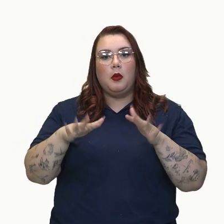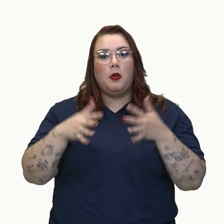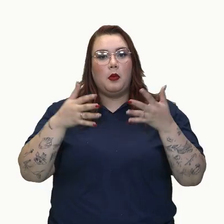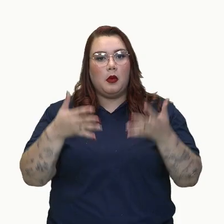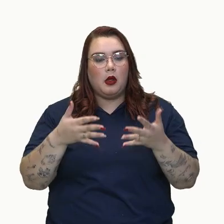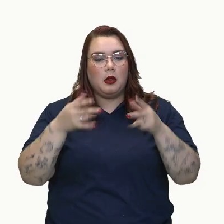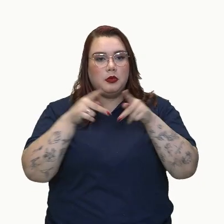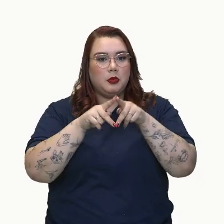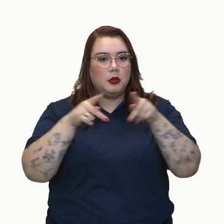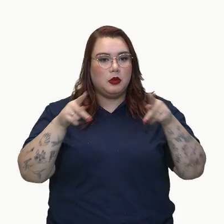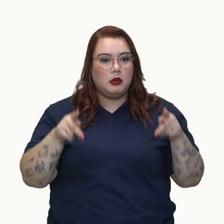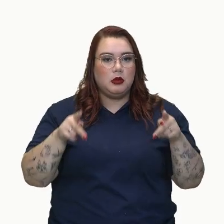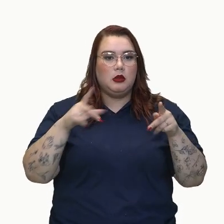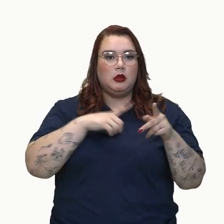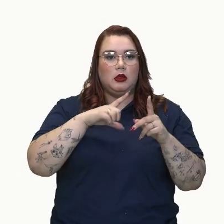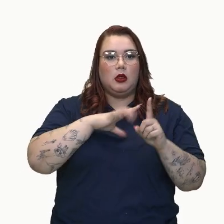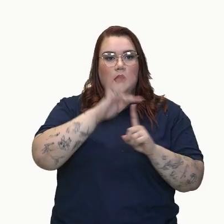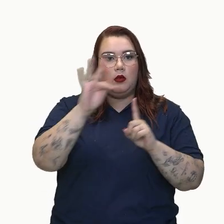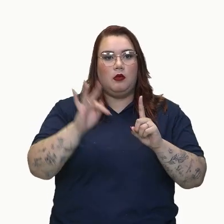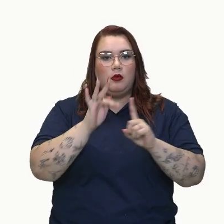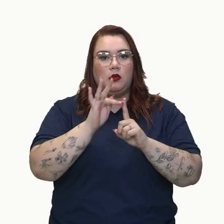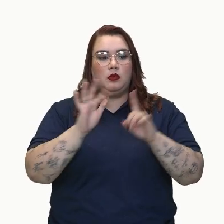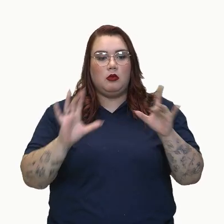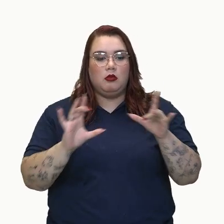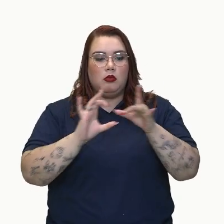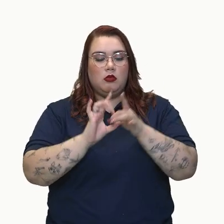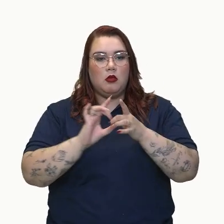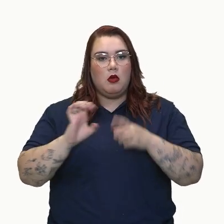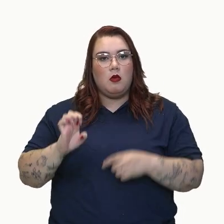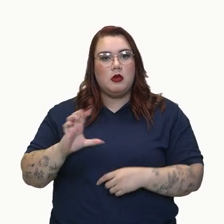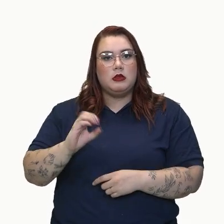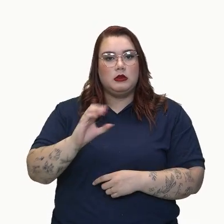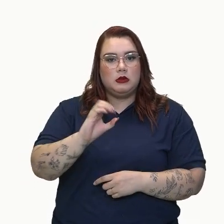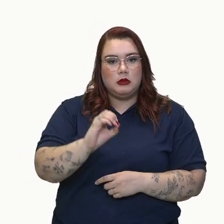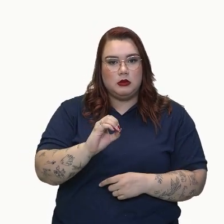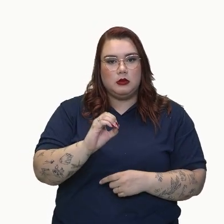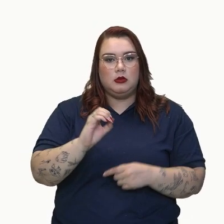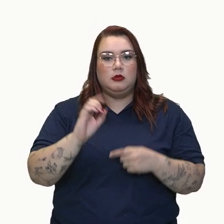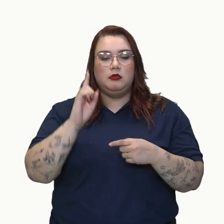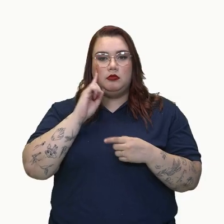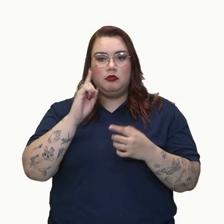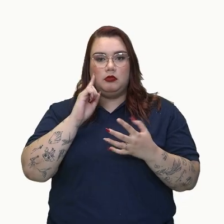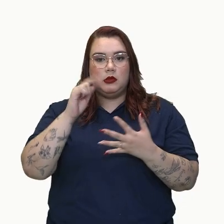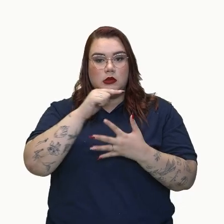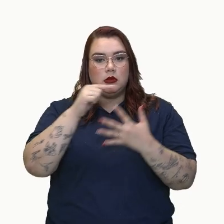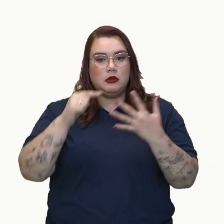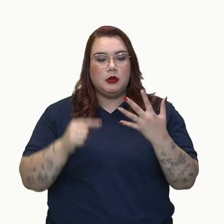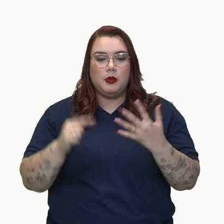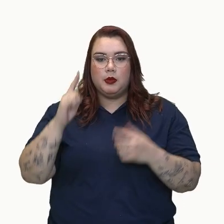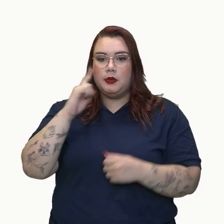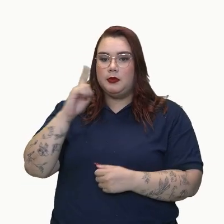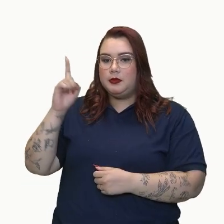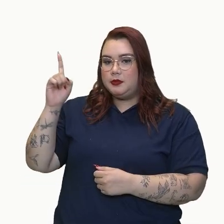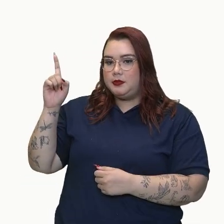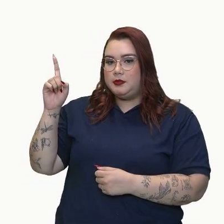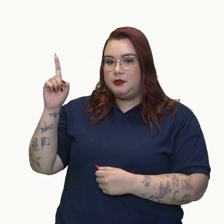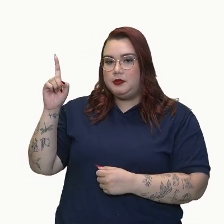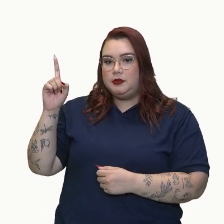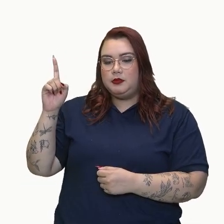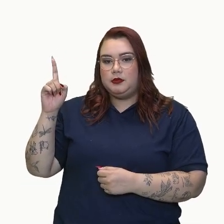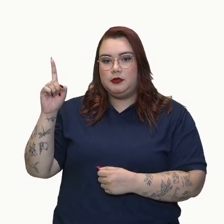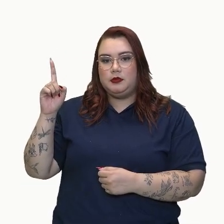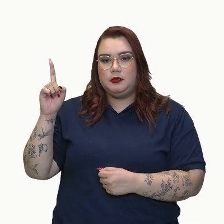as proteínas que têm funções enzimáticas? A amilase, a tripsina, a pepsina, a lipase